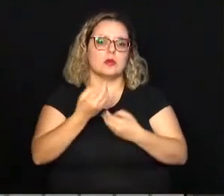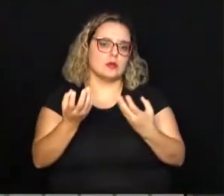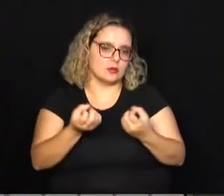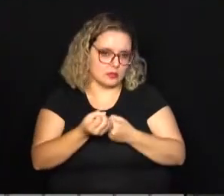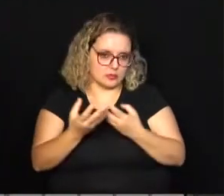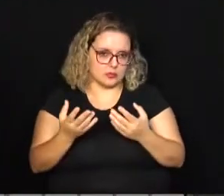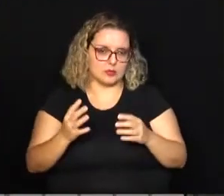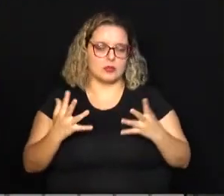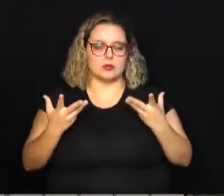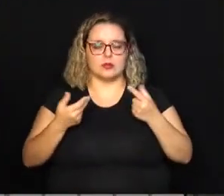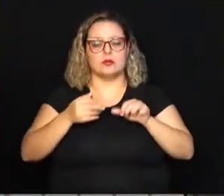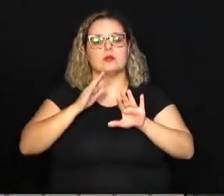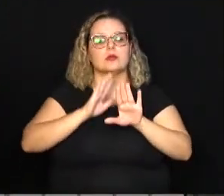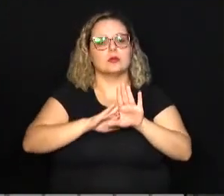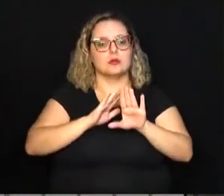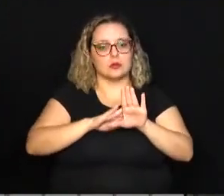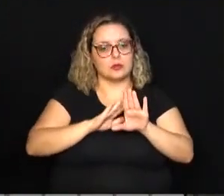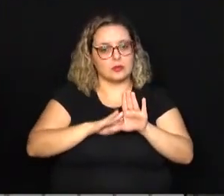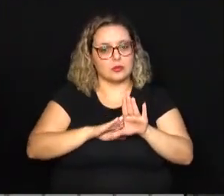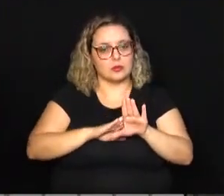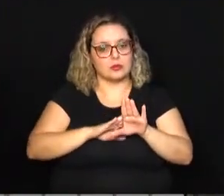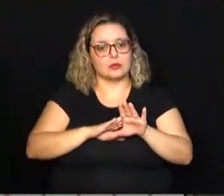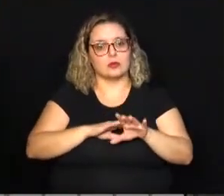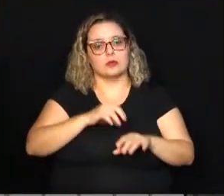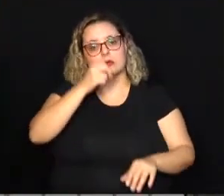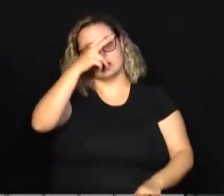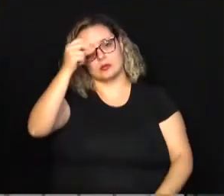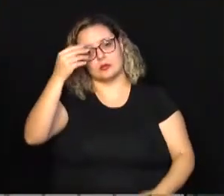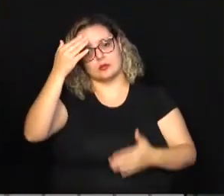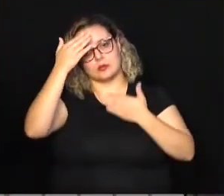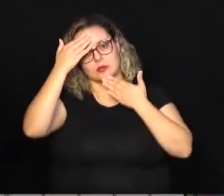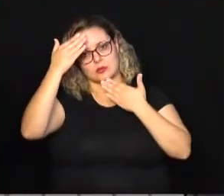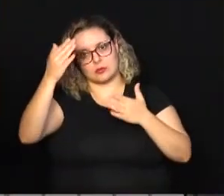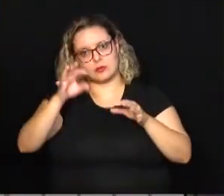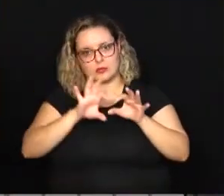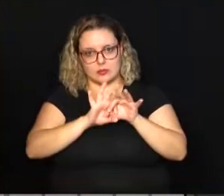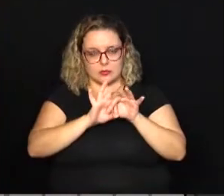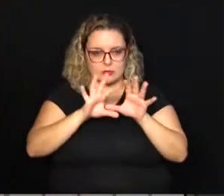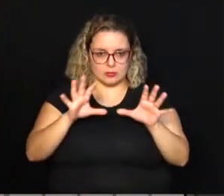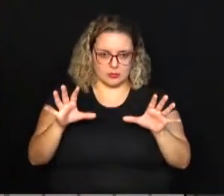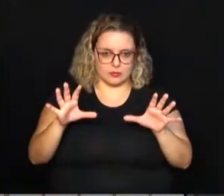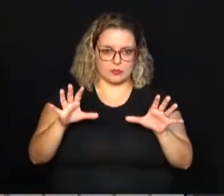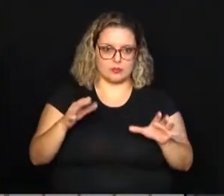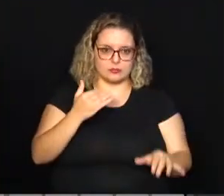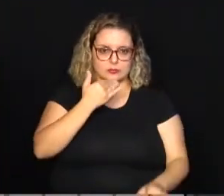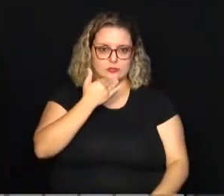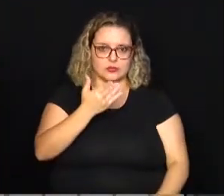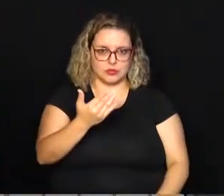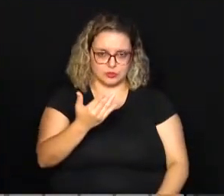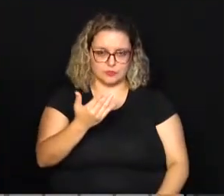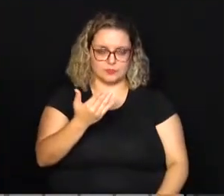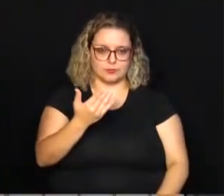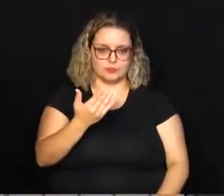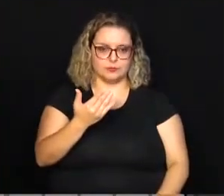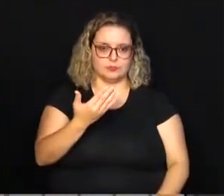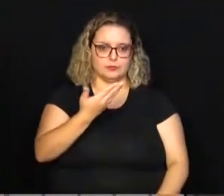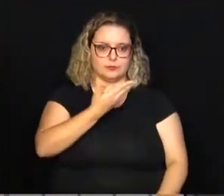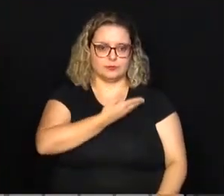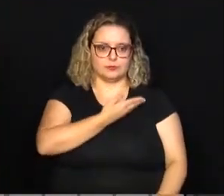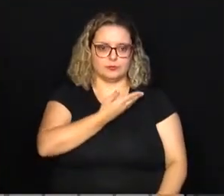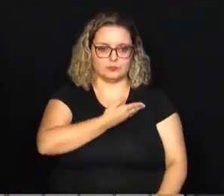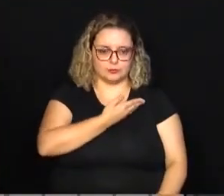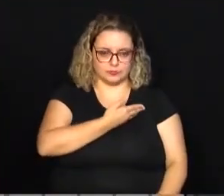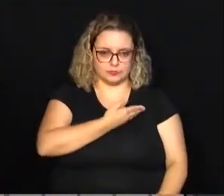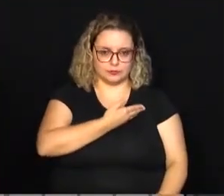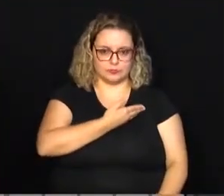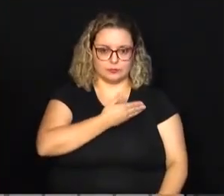as ações da prefeitura. Então, agradeço a disponibilidade e pedir, né, ao amigo que,